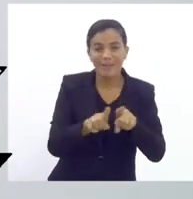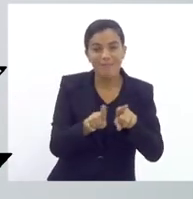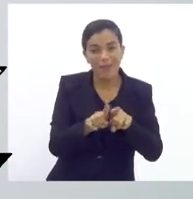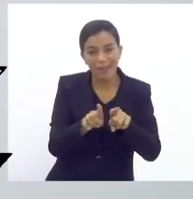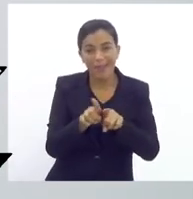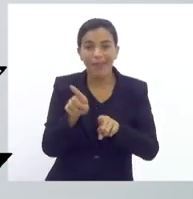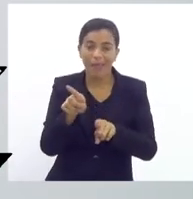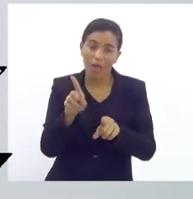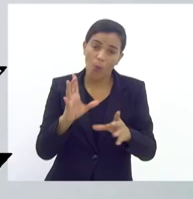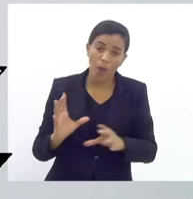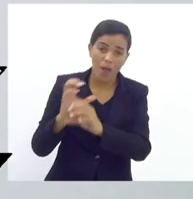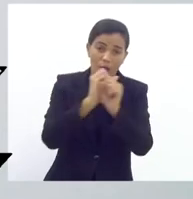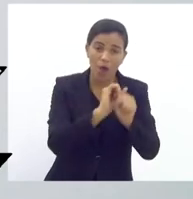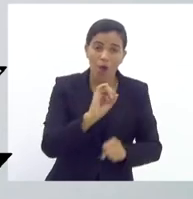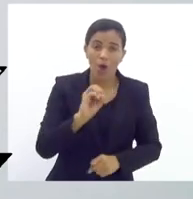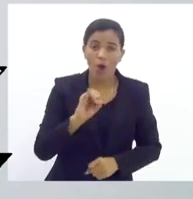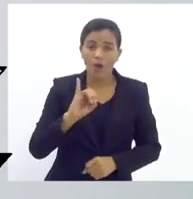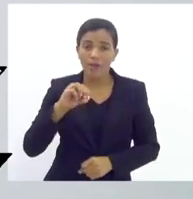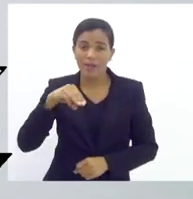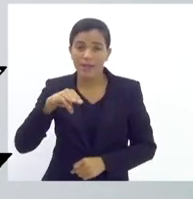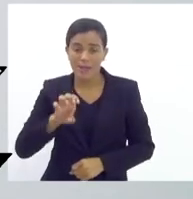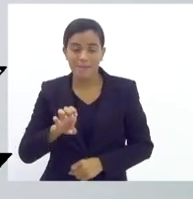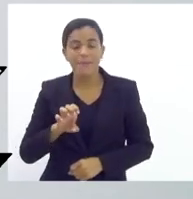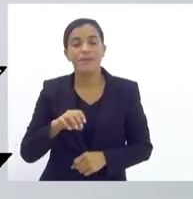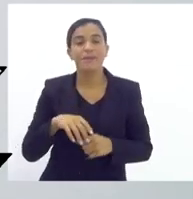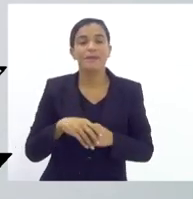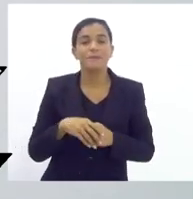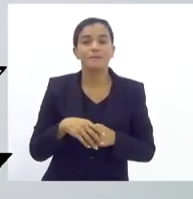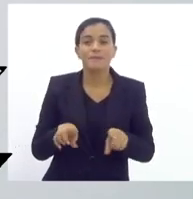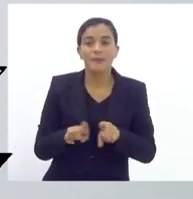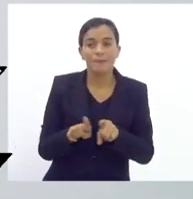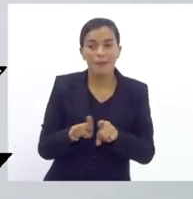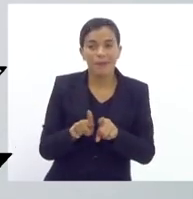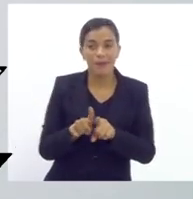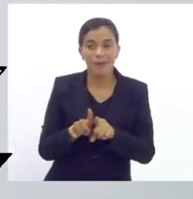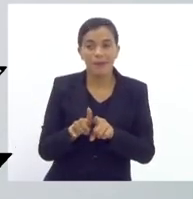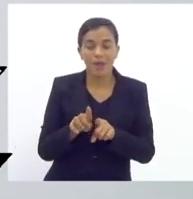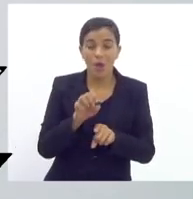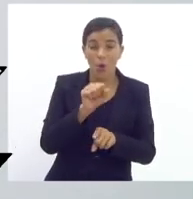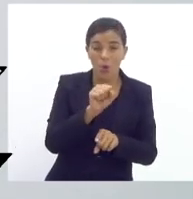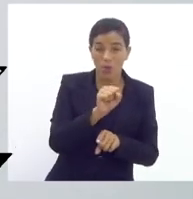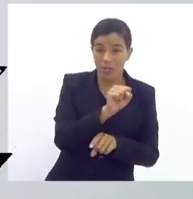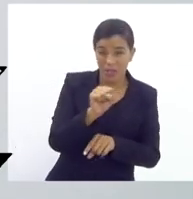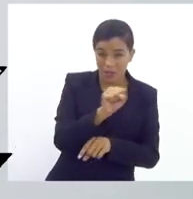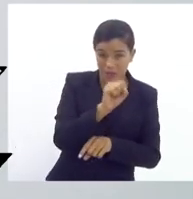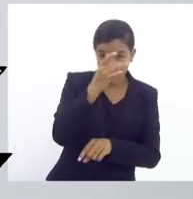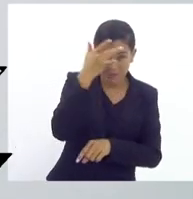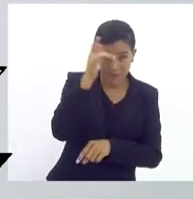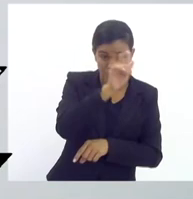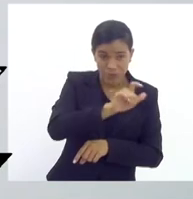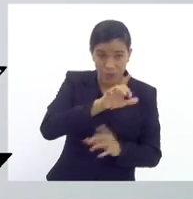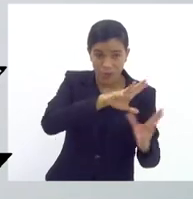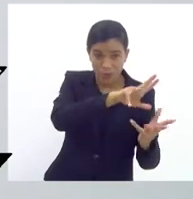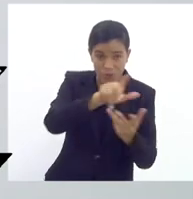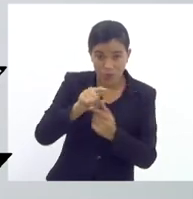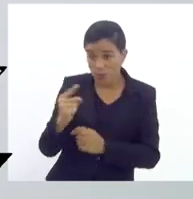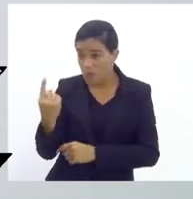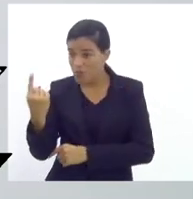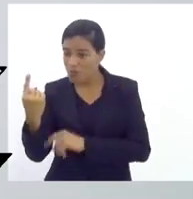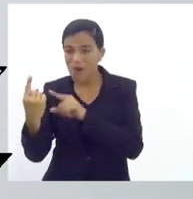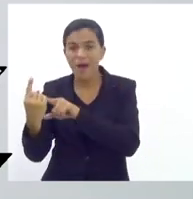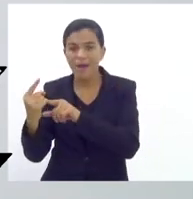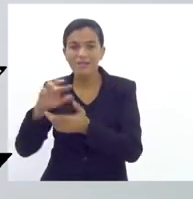acho que um dado também da om entre 1 e 80 entre a cada 88 pessoas no mundo uma